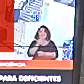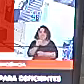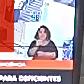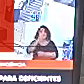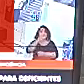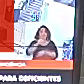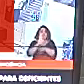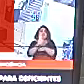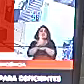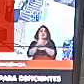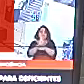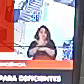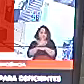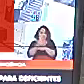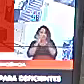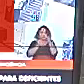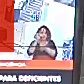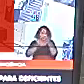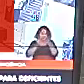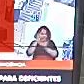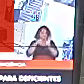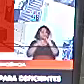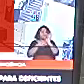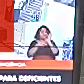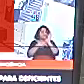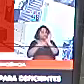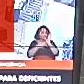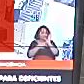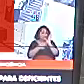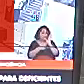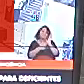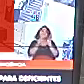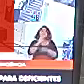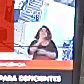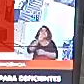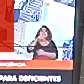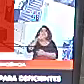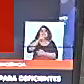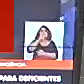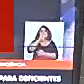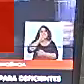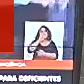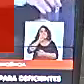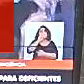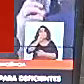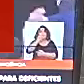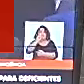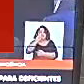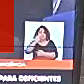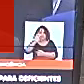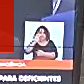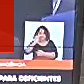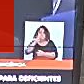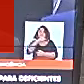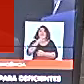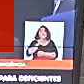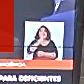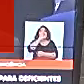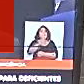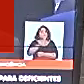jurídica do Sindipasta, representando Luiz Carlos Gontijo, presidente do Sindicato das Empresas de Transporte